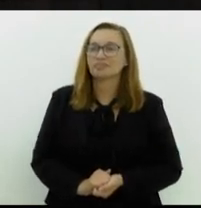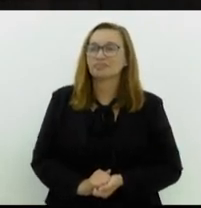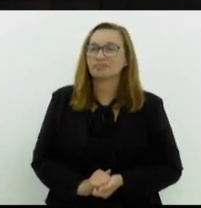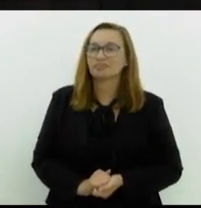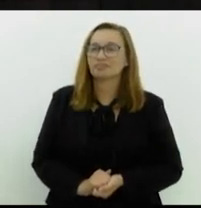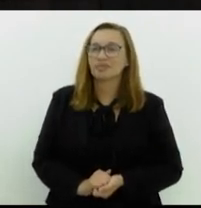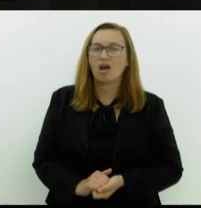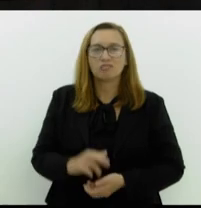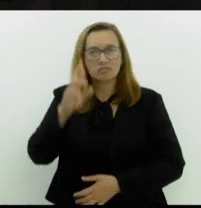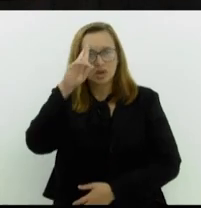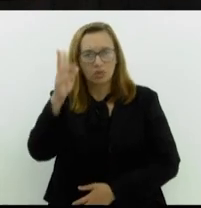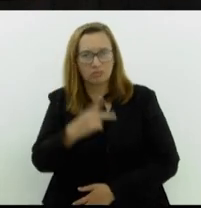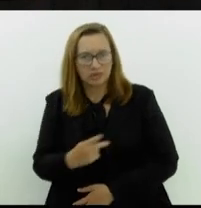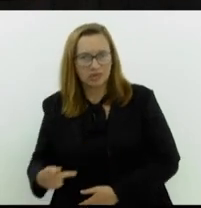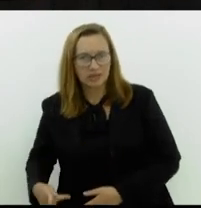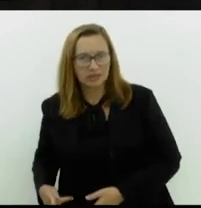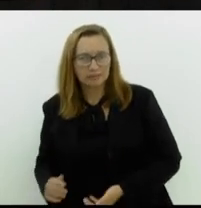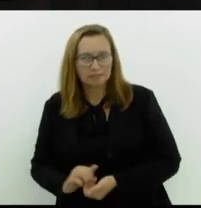Senhora Presidente,